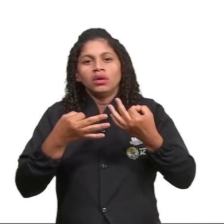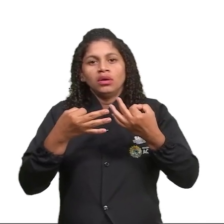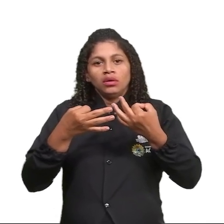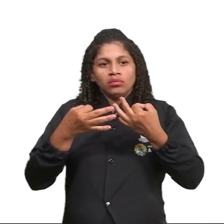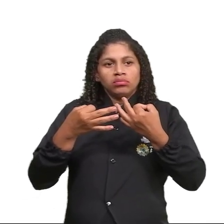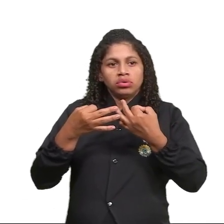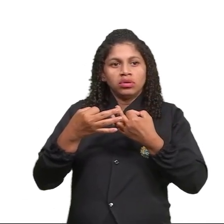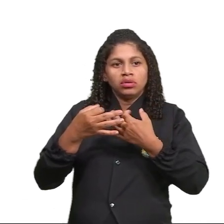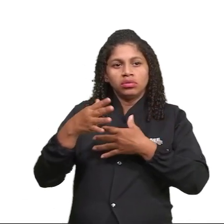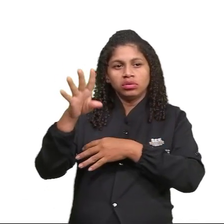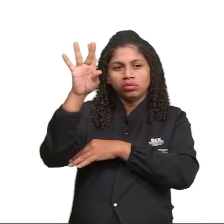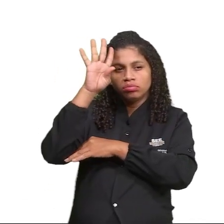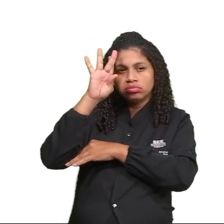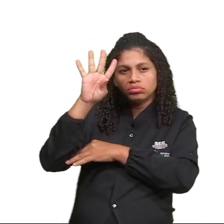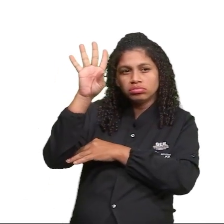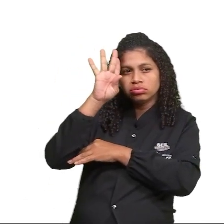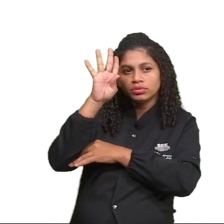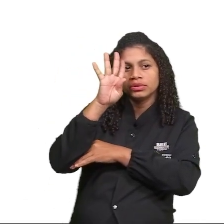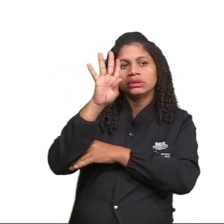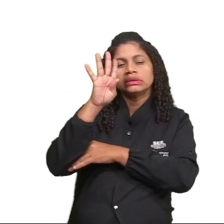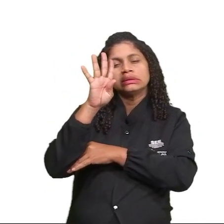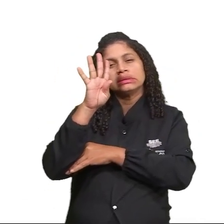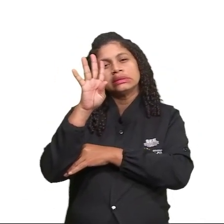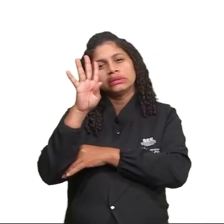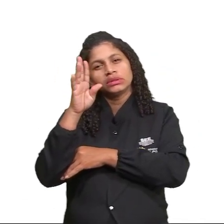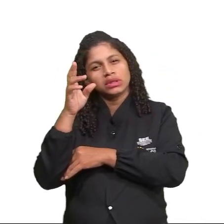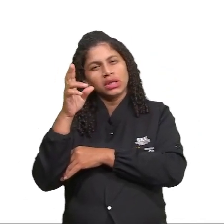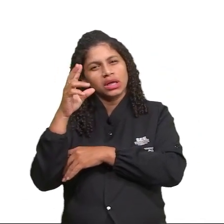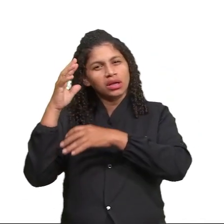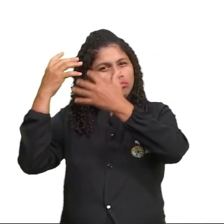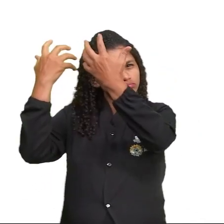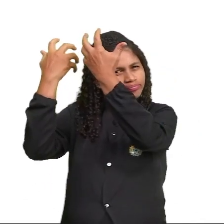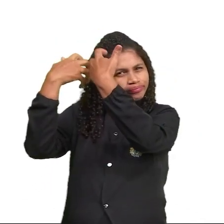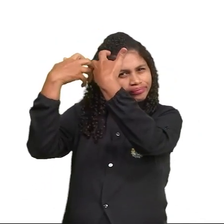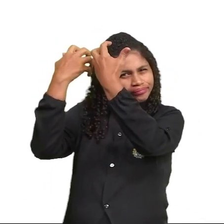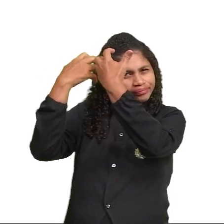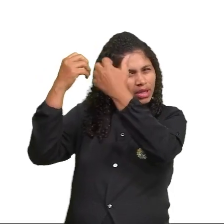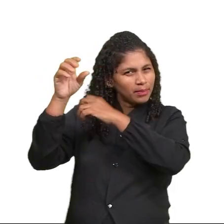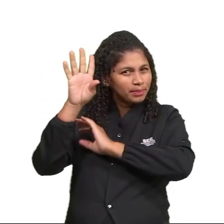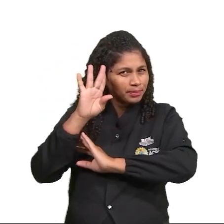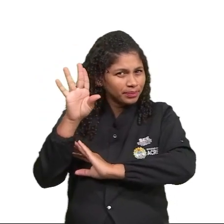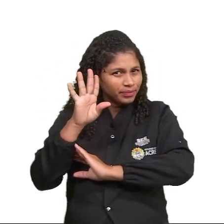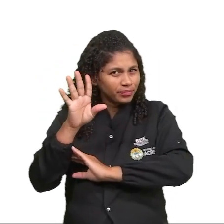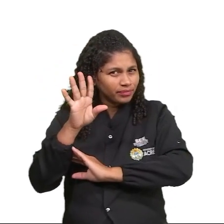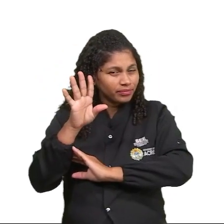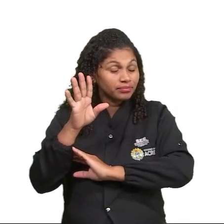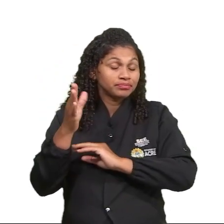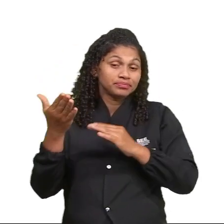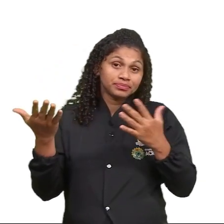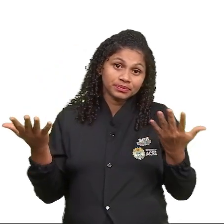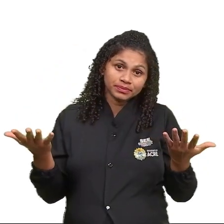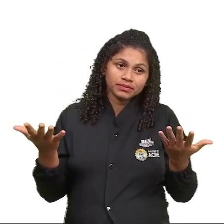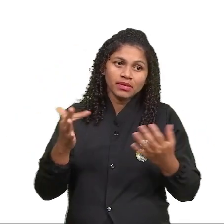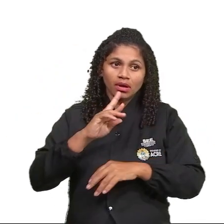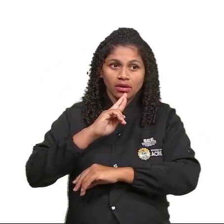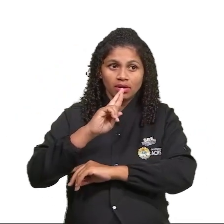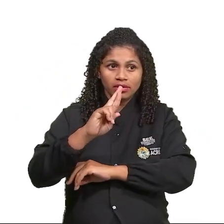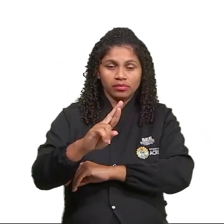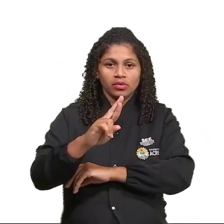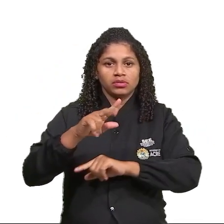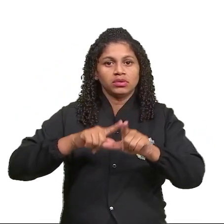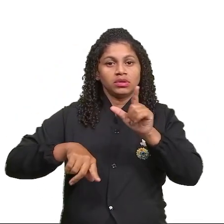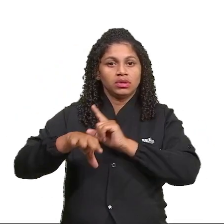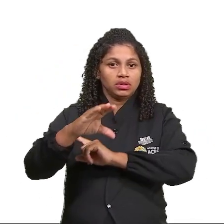incomuns na narrativa de ficção. Será que a reflexão filosófica não tem na narrativa de ficção? Resposta correta é a